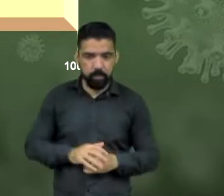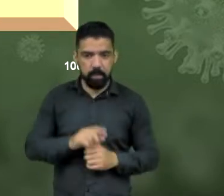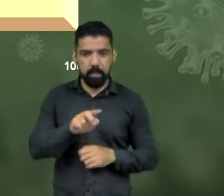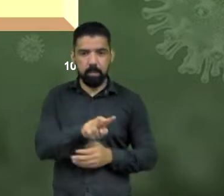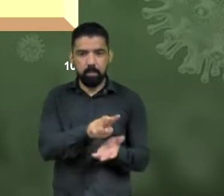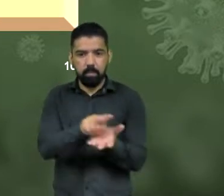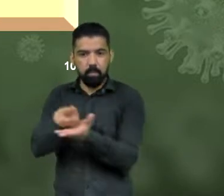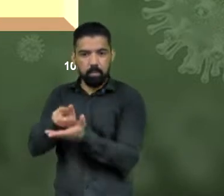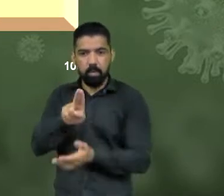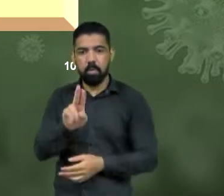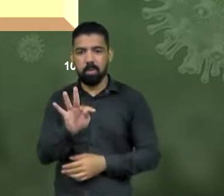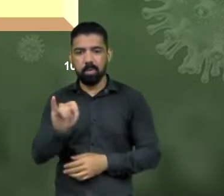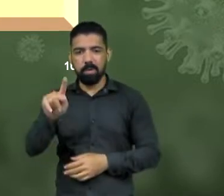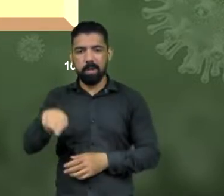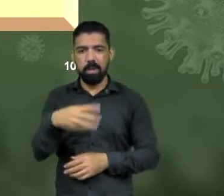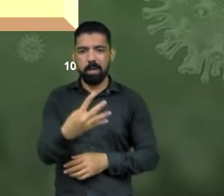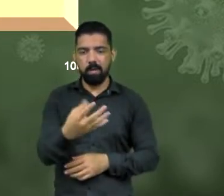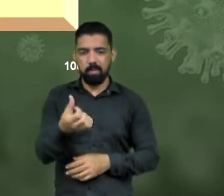UTIs está em